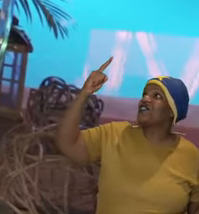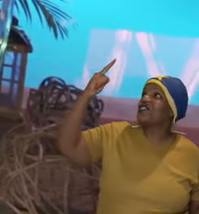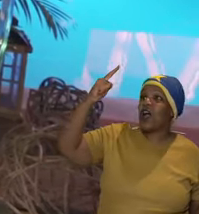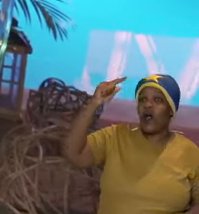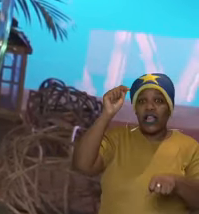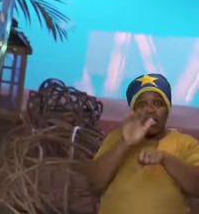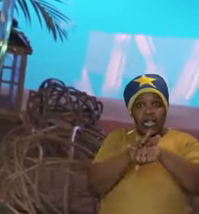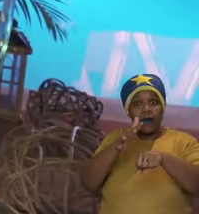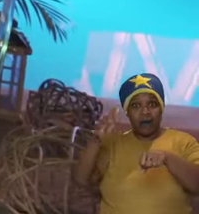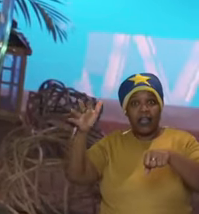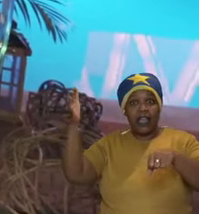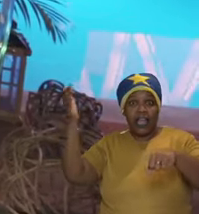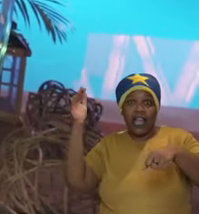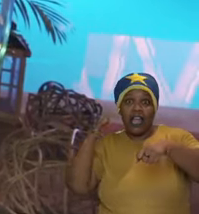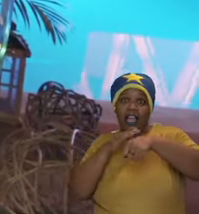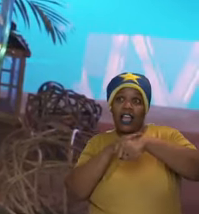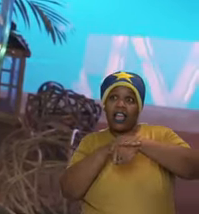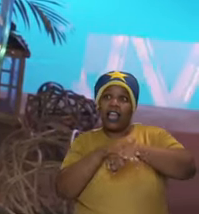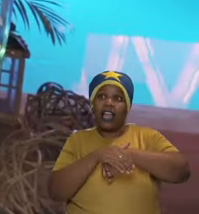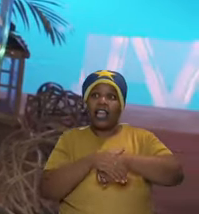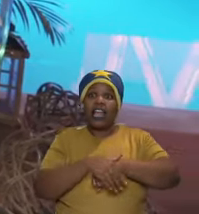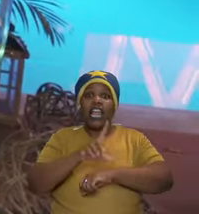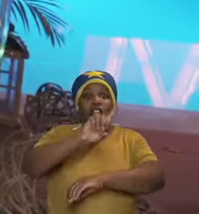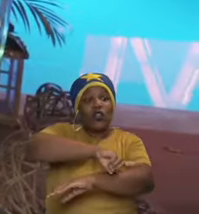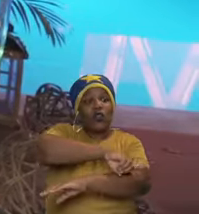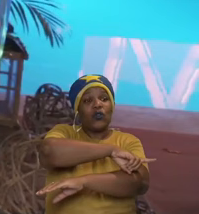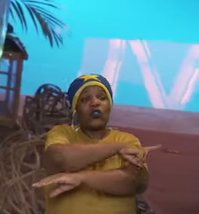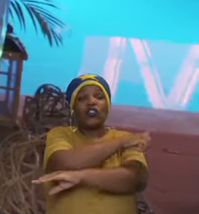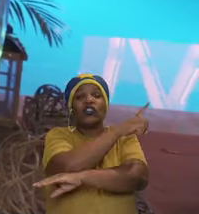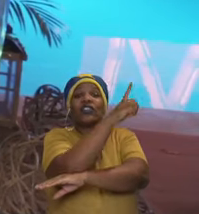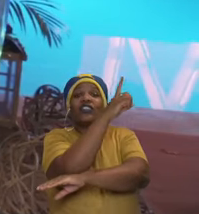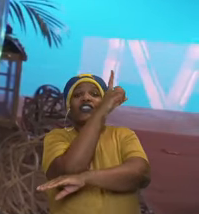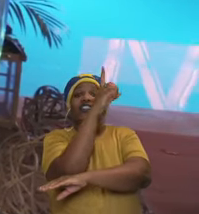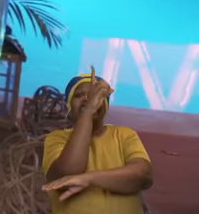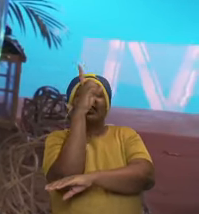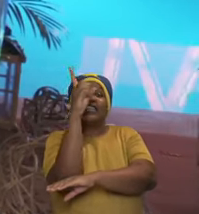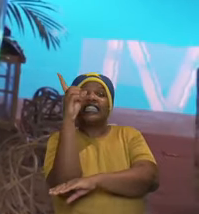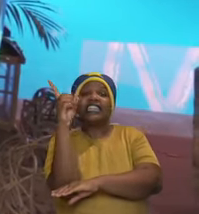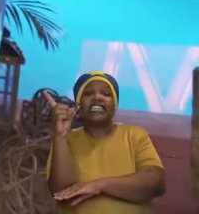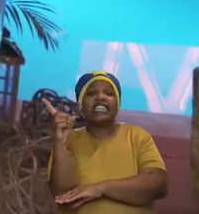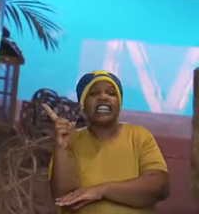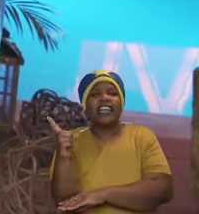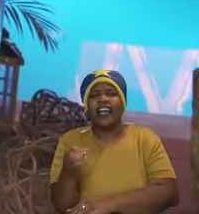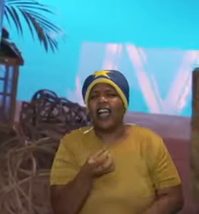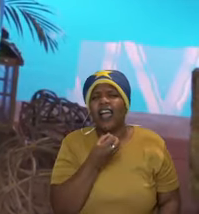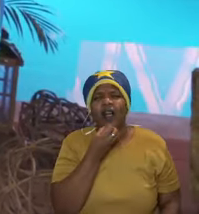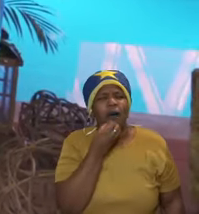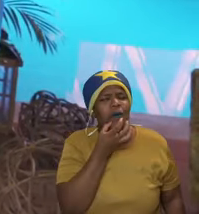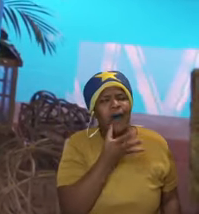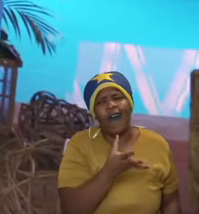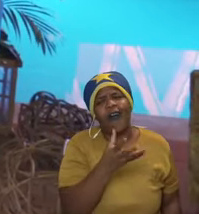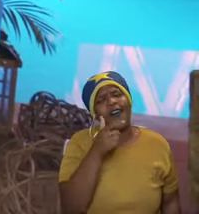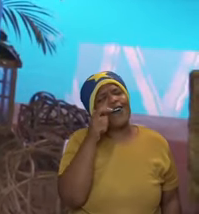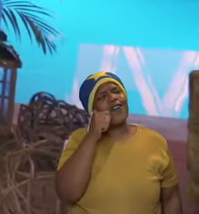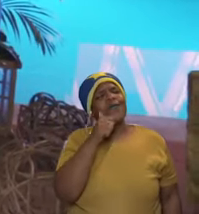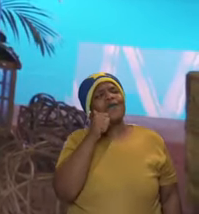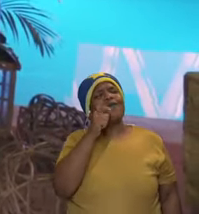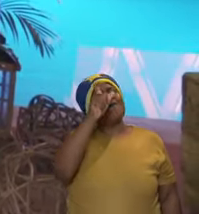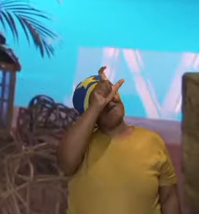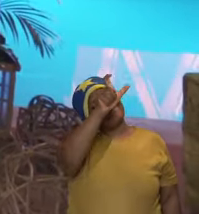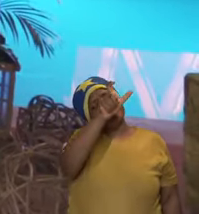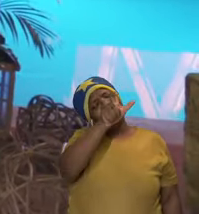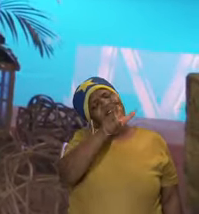na noite e faz o dia nascer. Como é bom te ver